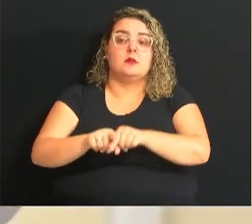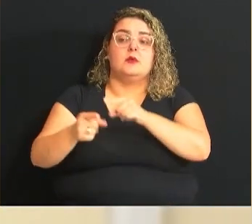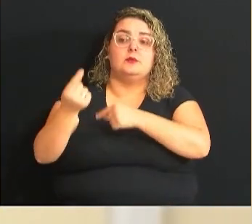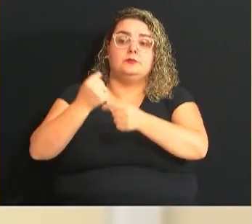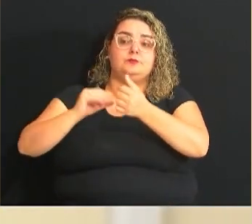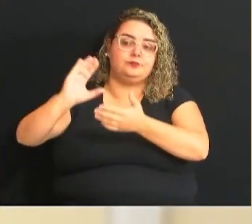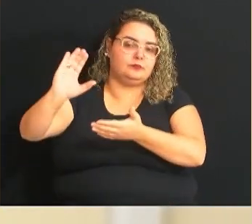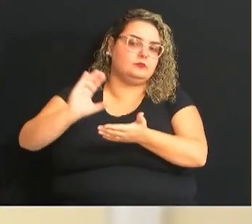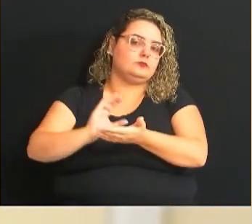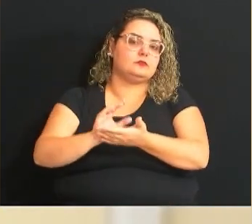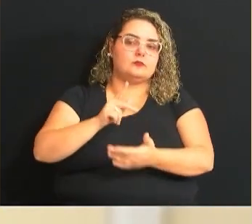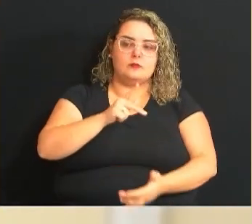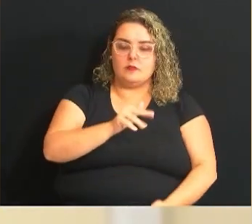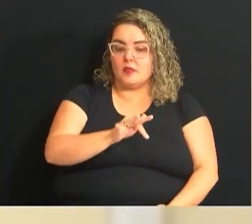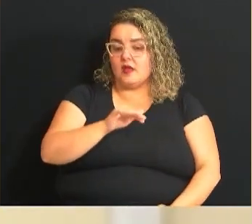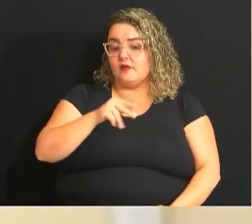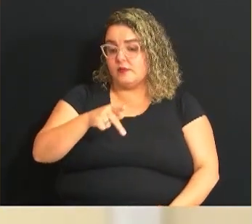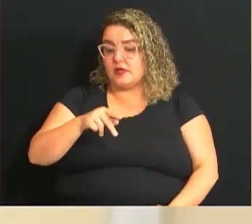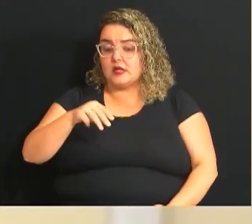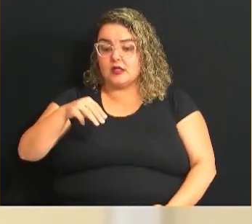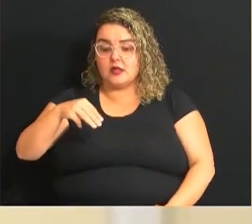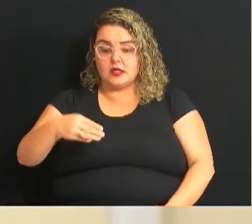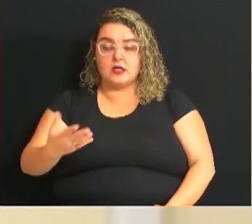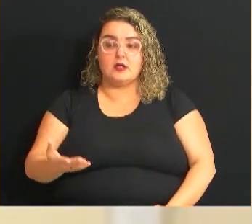União, FPM ou até do ICMS.